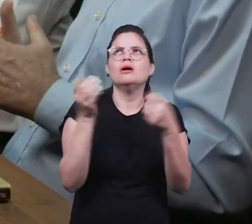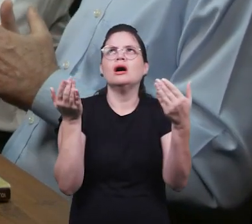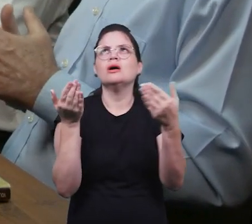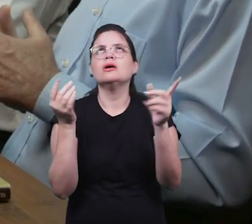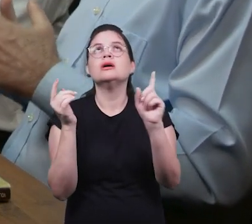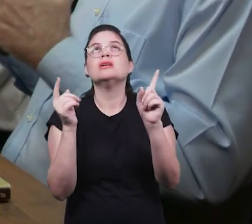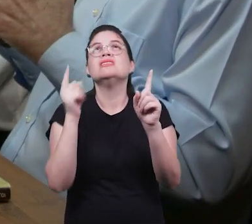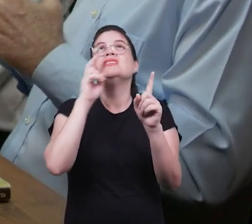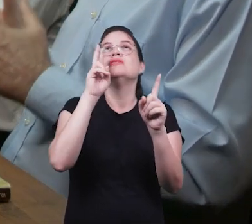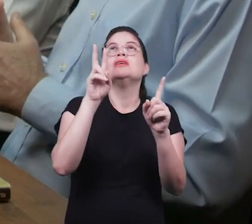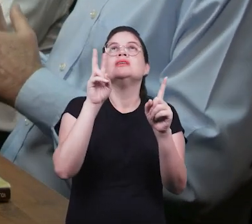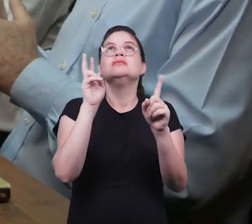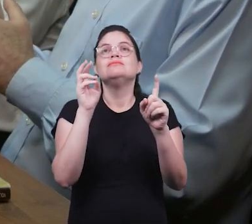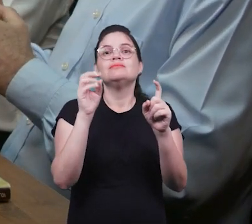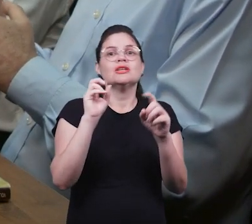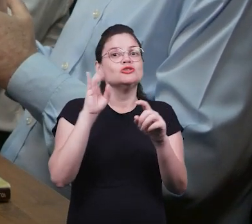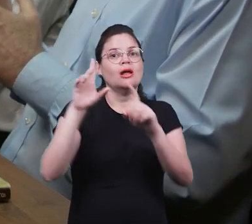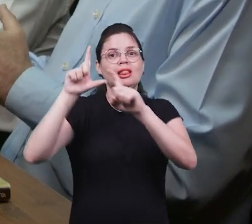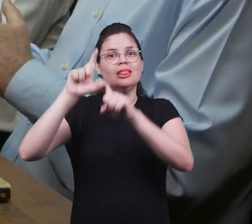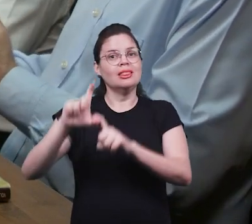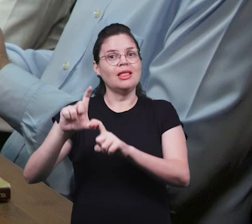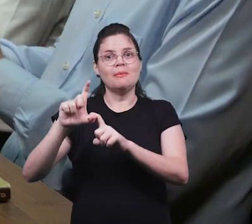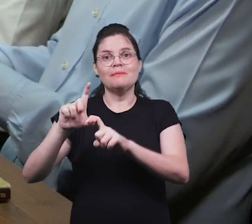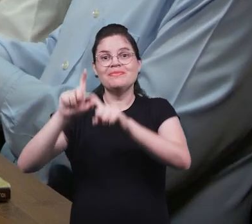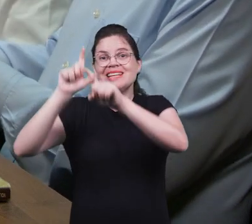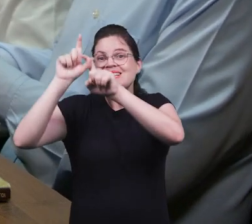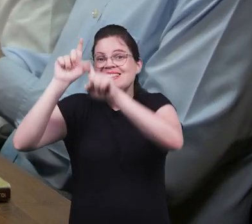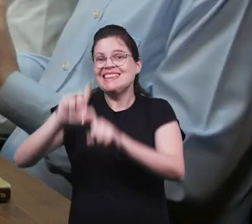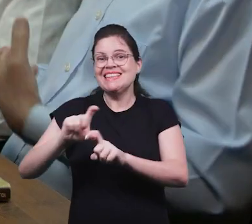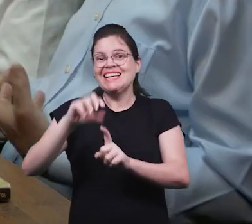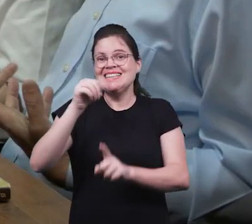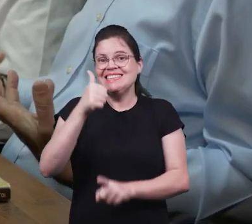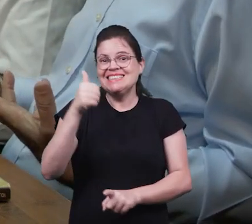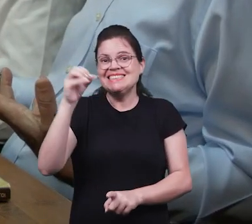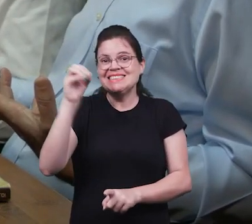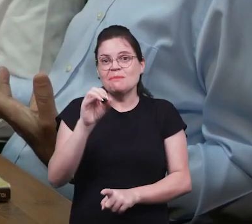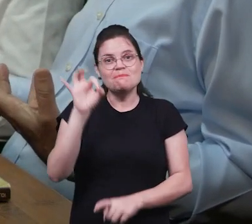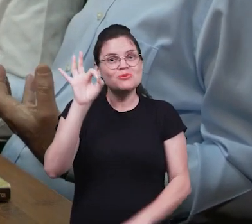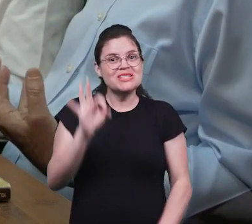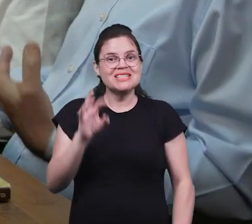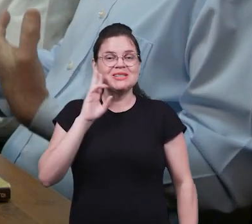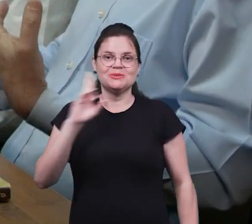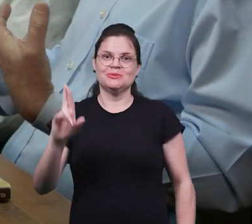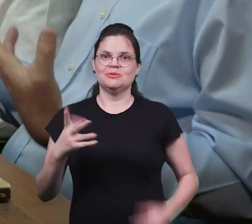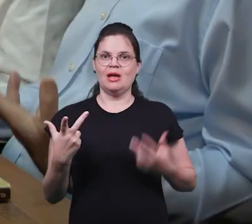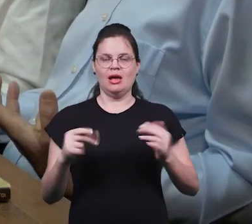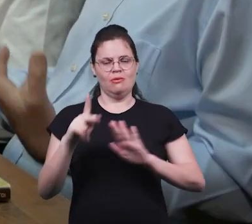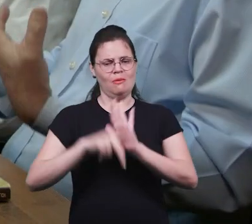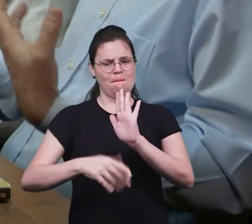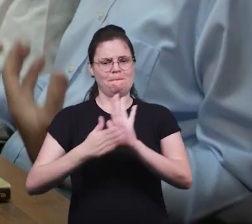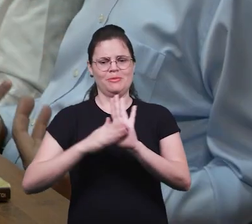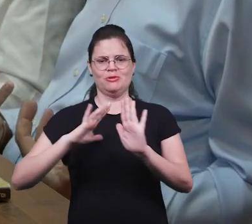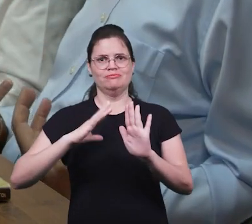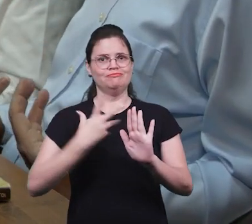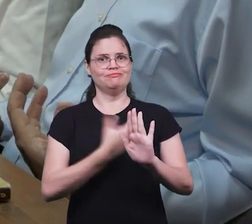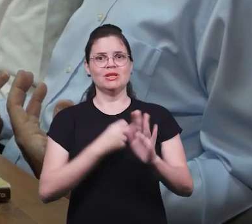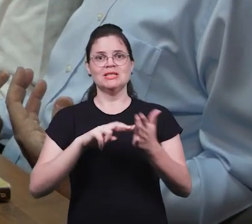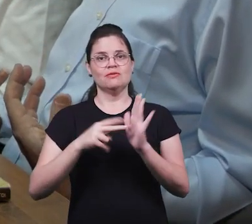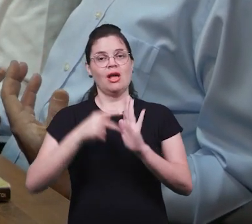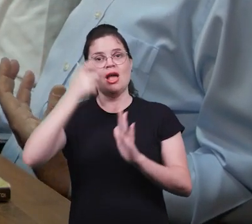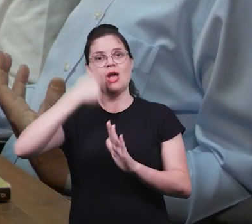não. Na dependência total do Senhor. Então a obra do Senhor é assim, é uma dependência